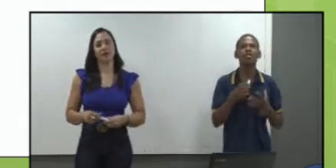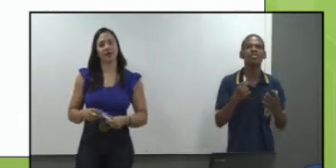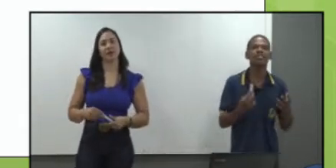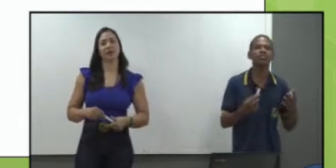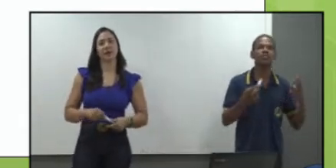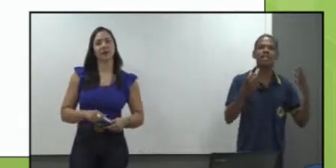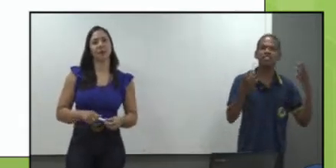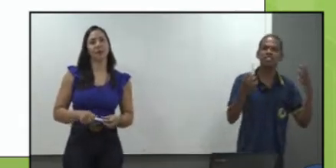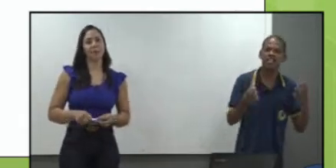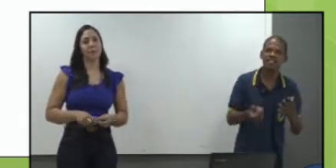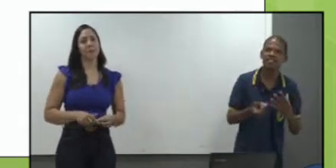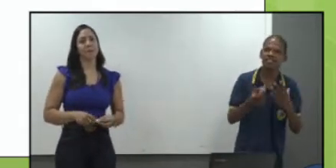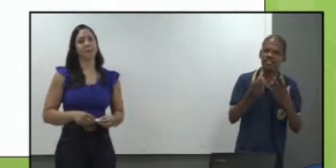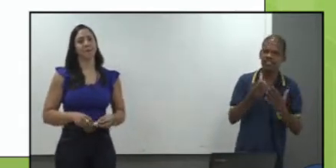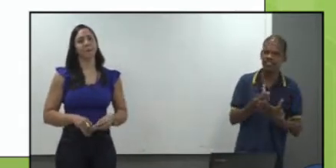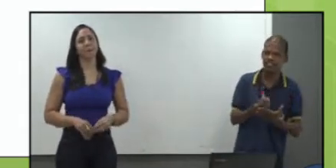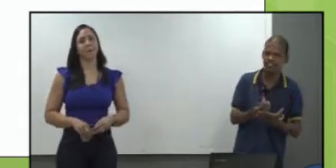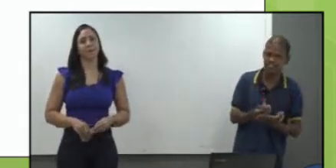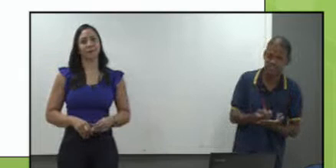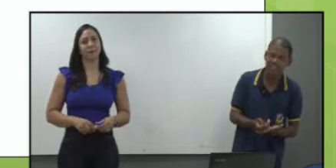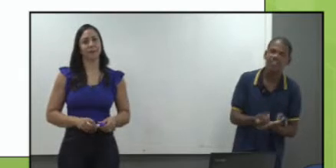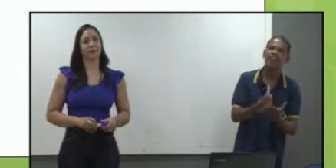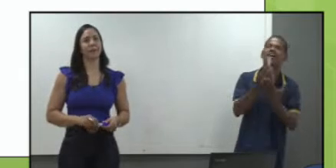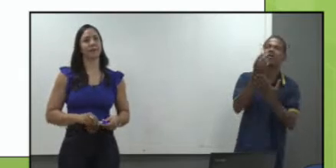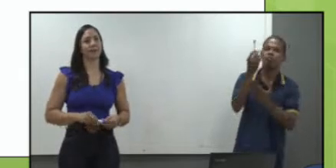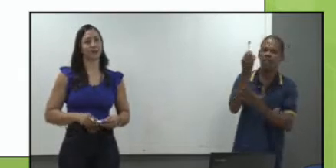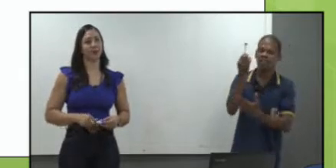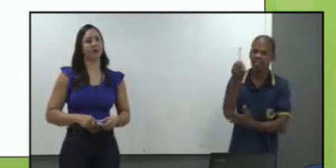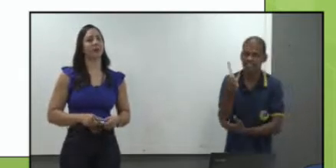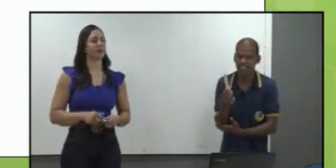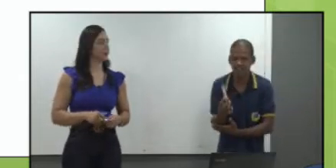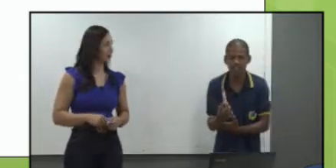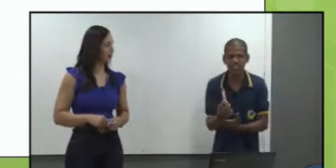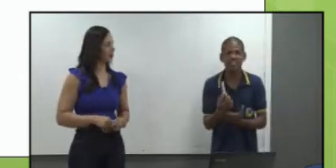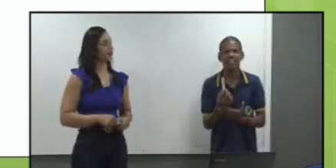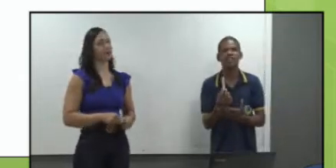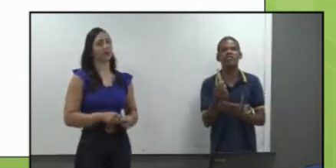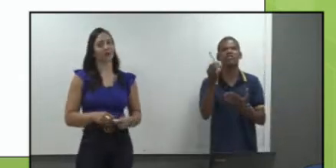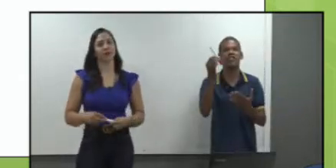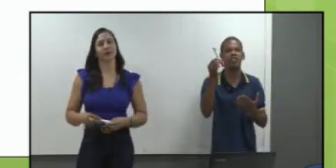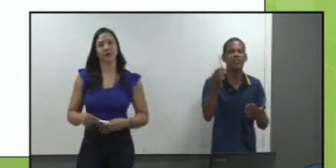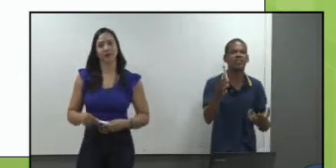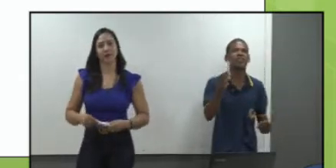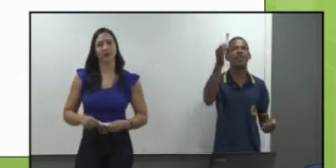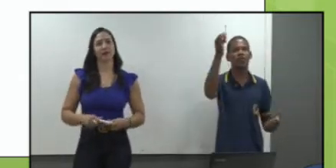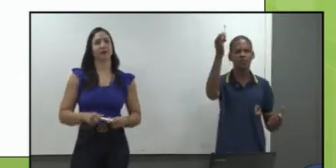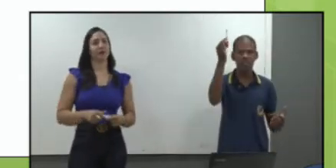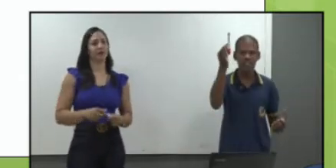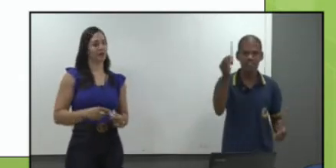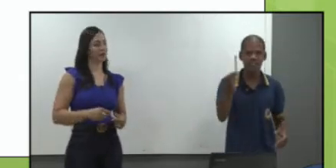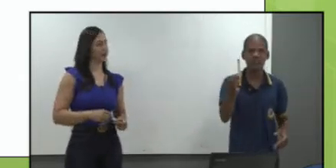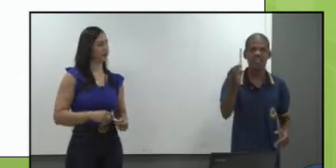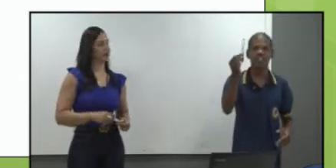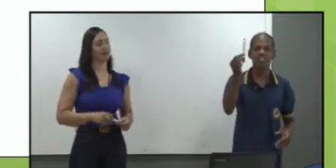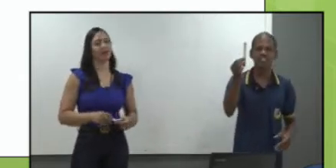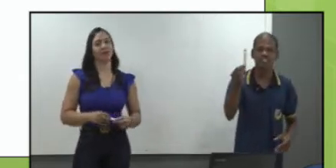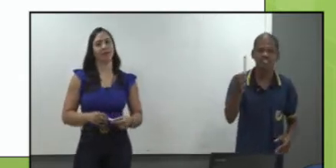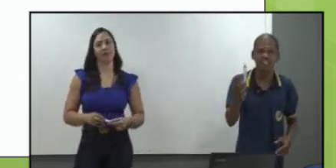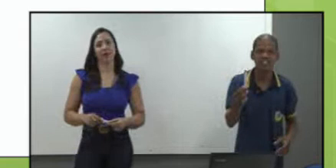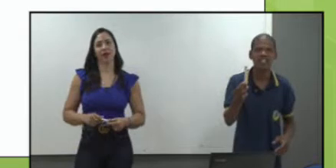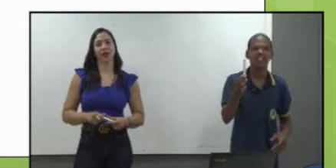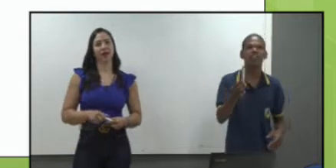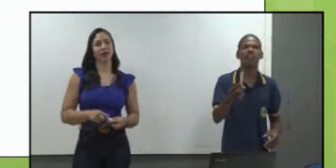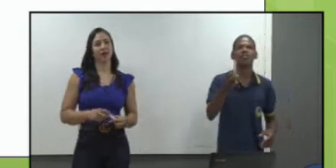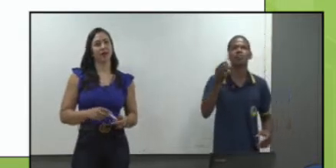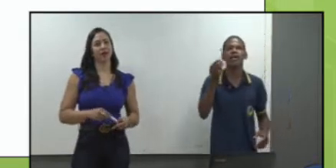Qual o objetivo das danças indígenas? Pela terceira vez, tá certo? A gente vai falar novamente aqui, ó. O objetivo das danças